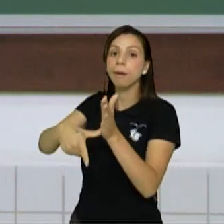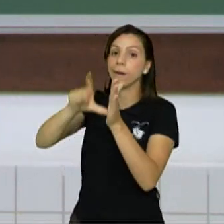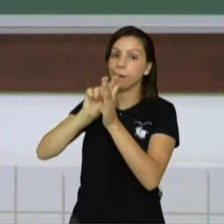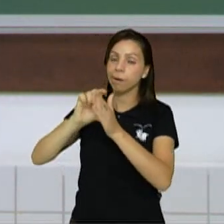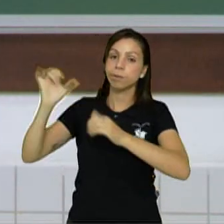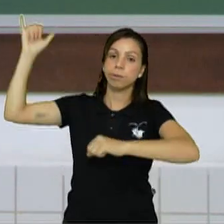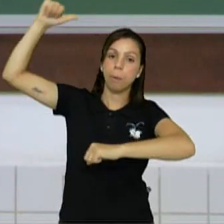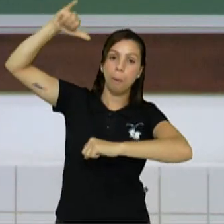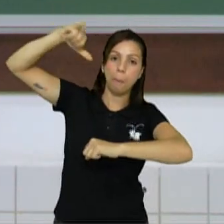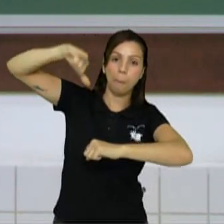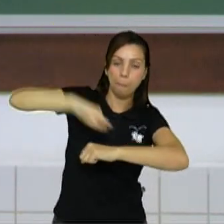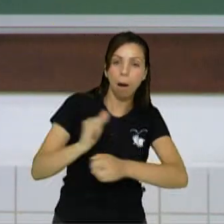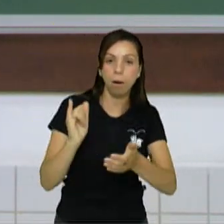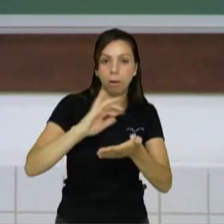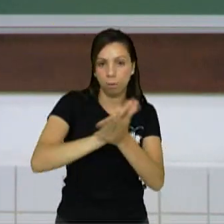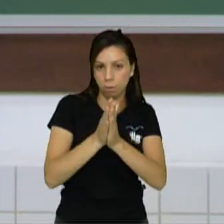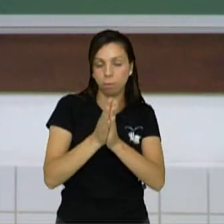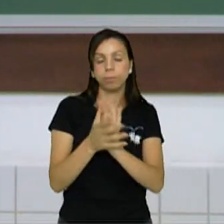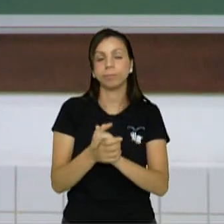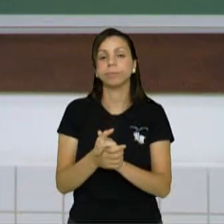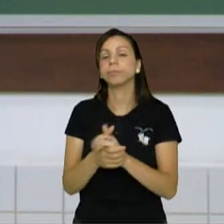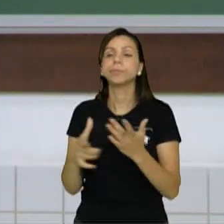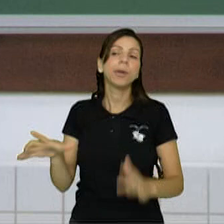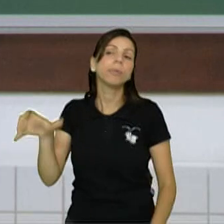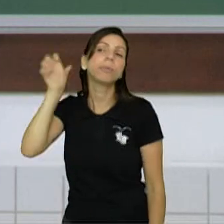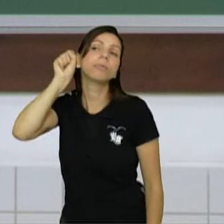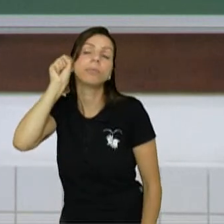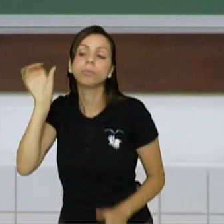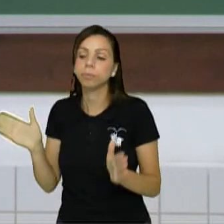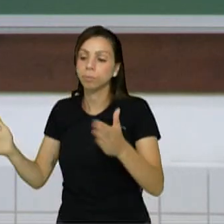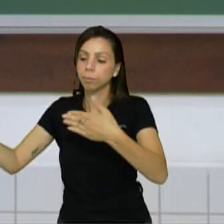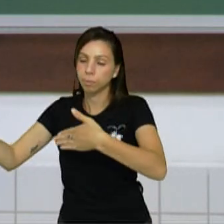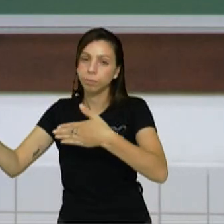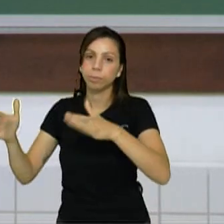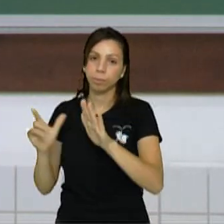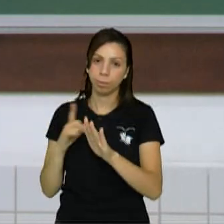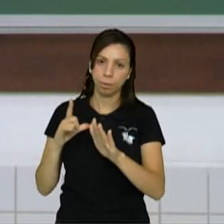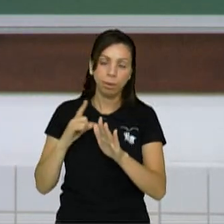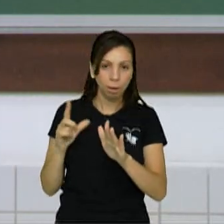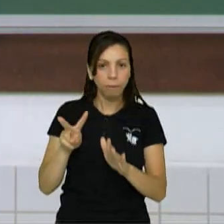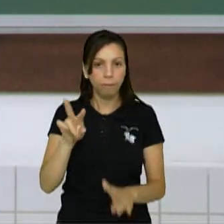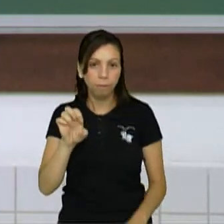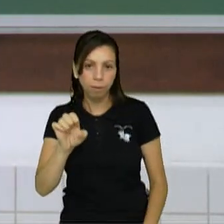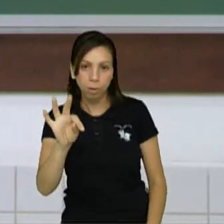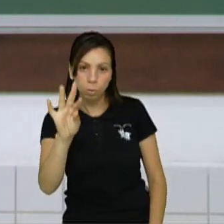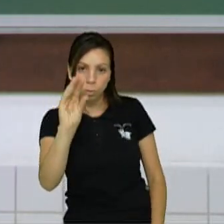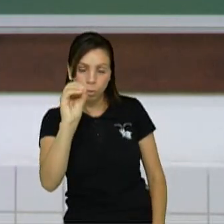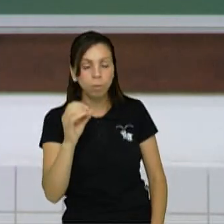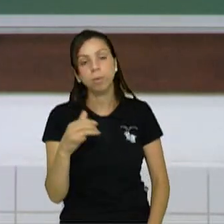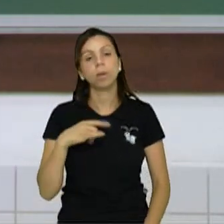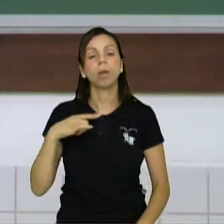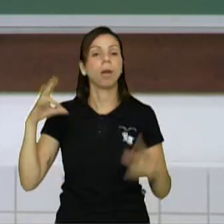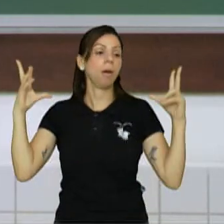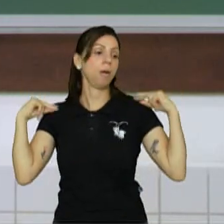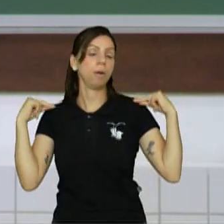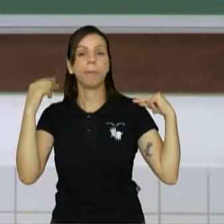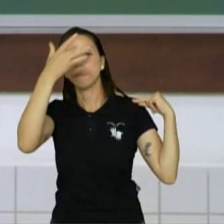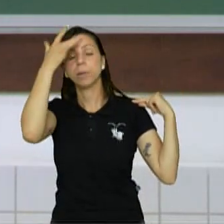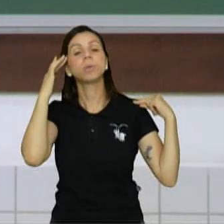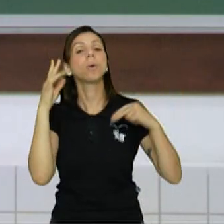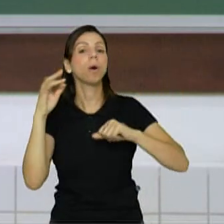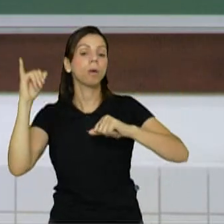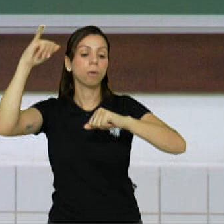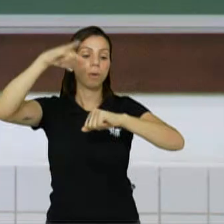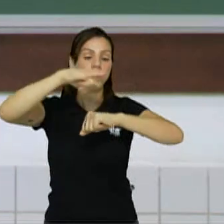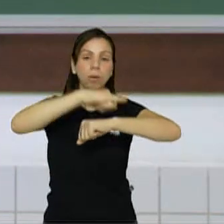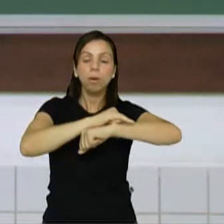da queda. Pessoal, em um determinado instante, para você nunca mais esquecer, porque eu estou falando muito de vetores, o piloto do avião, ele